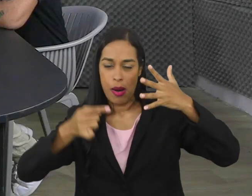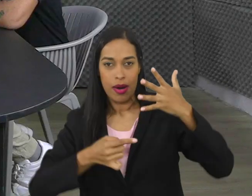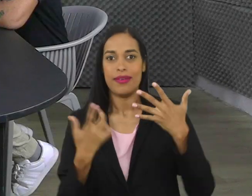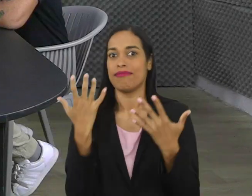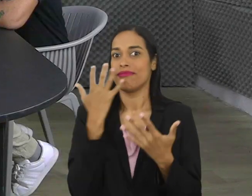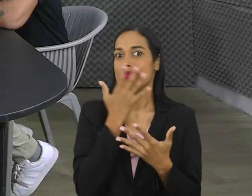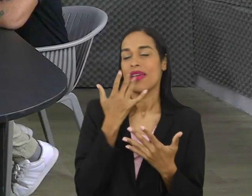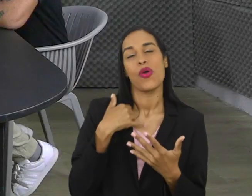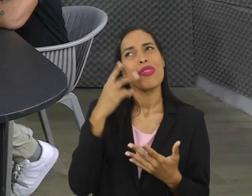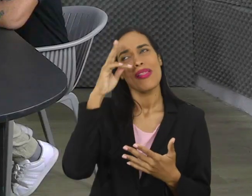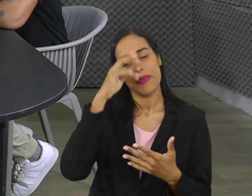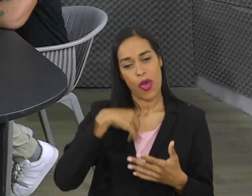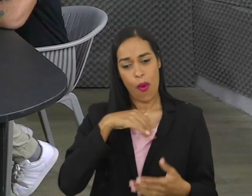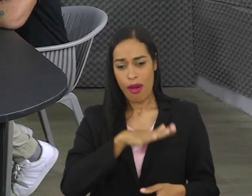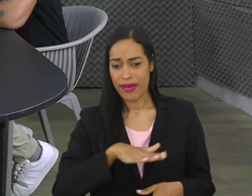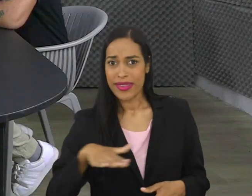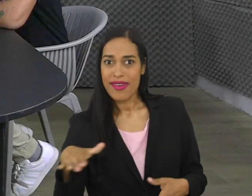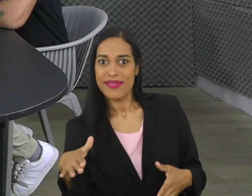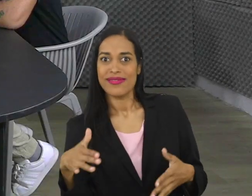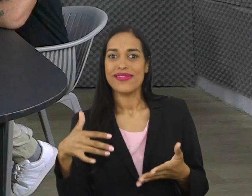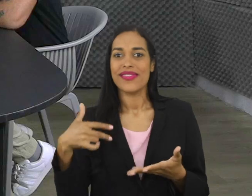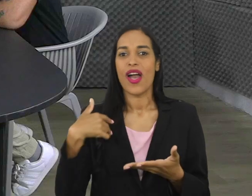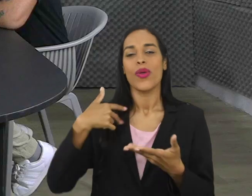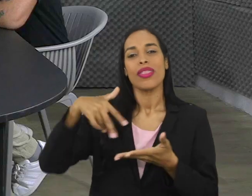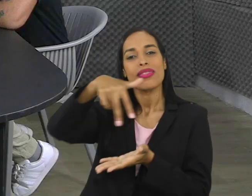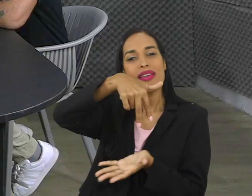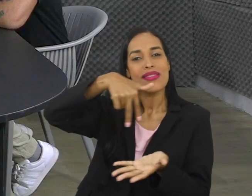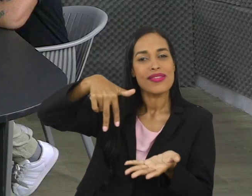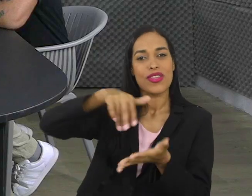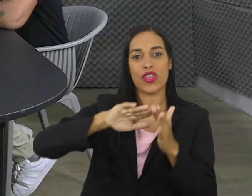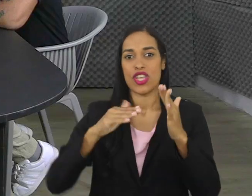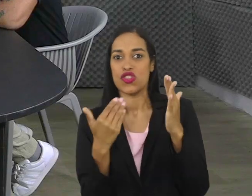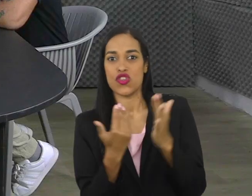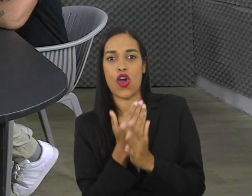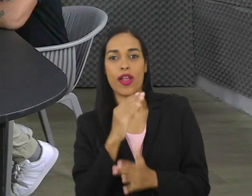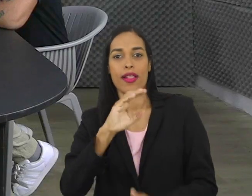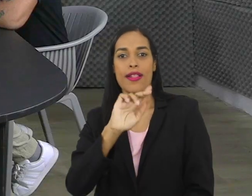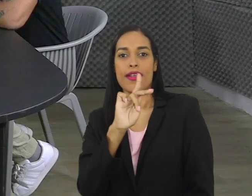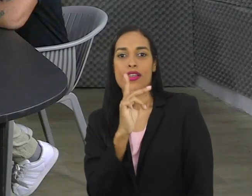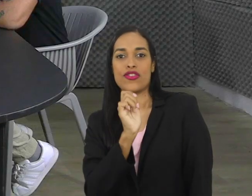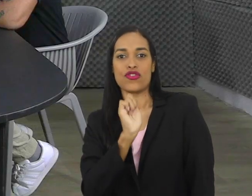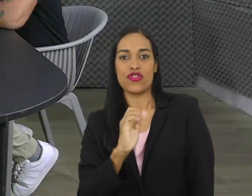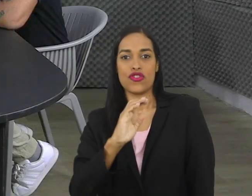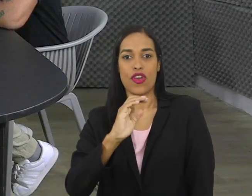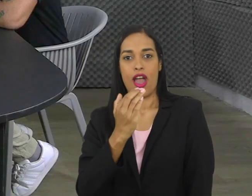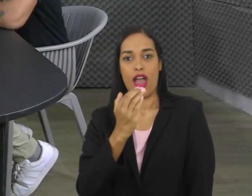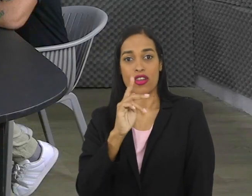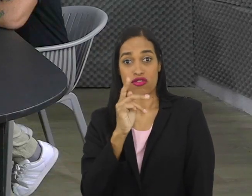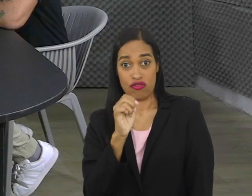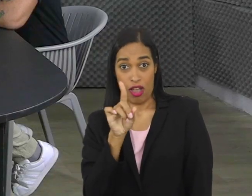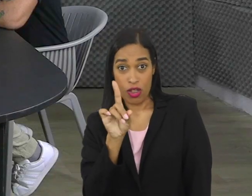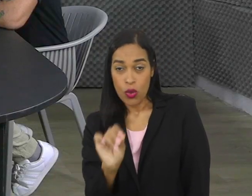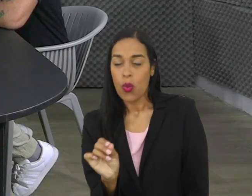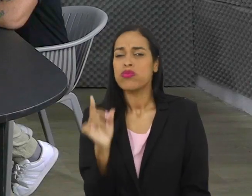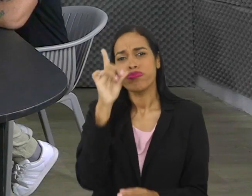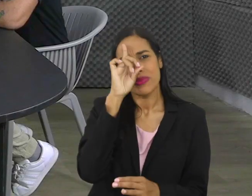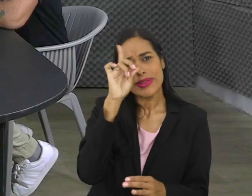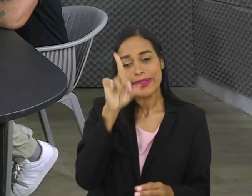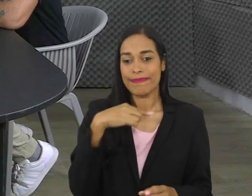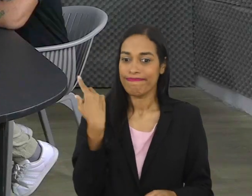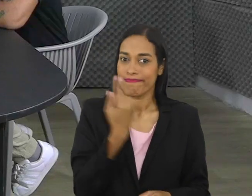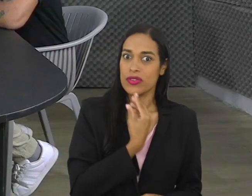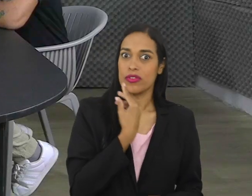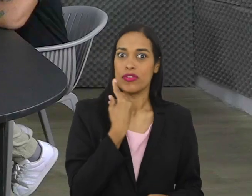lembro criança, a gente dançando chachado na escola. Então são ritmos muito presentes na nossa história, na nossa rotina, né? Você